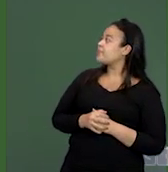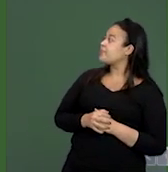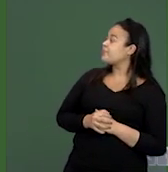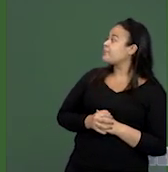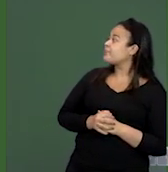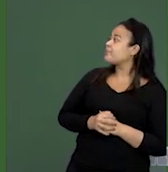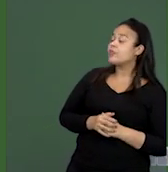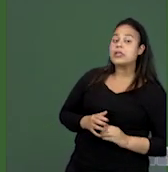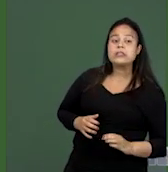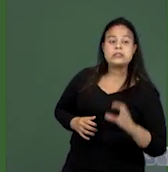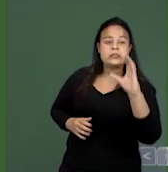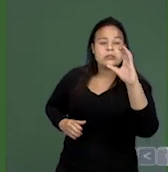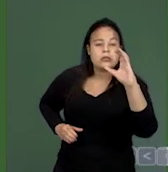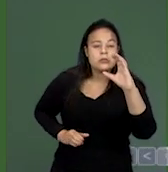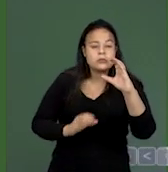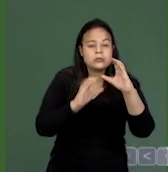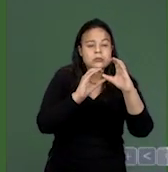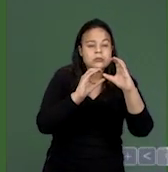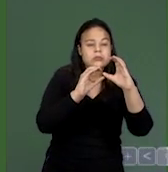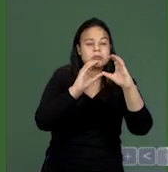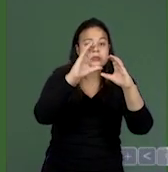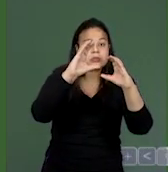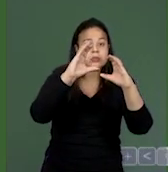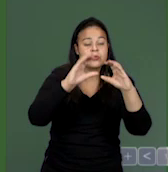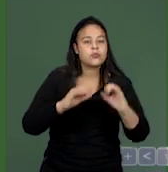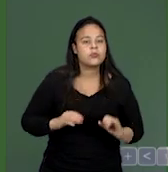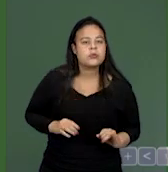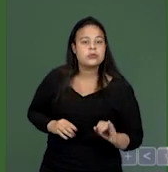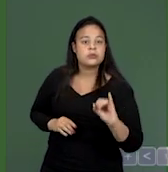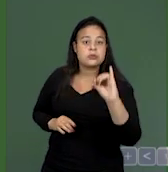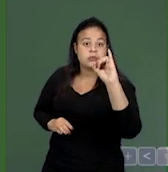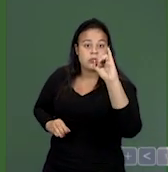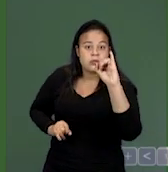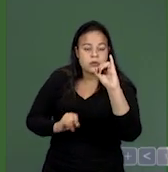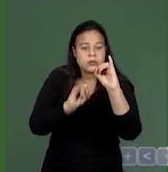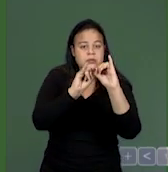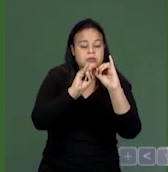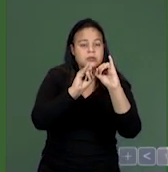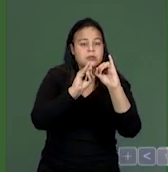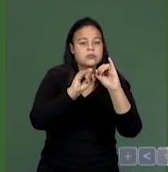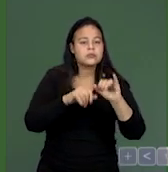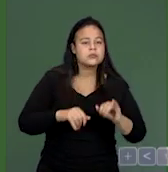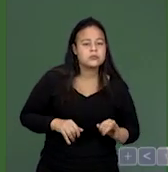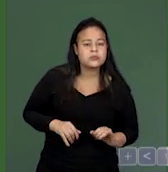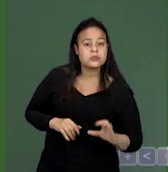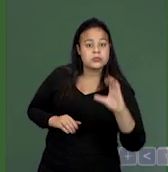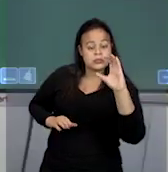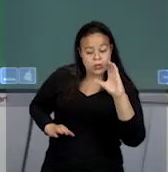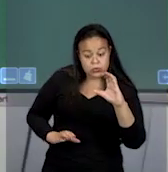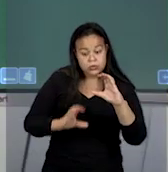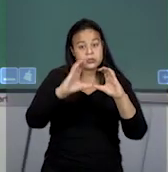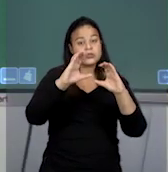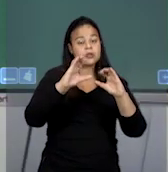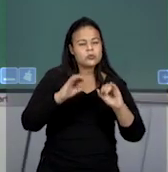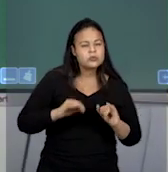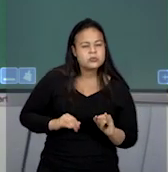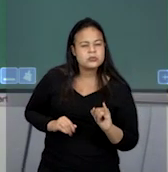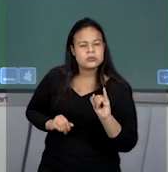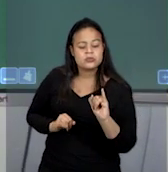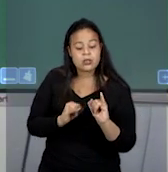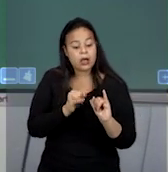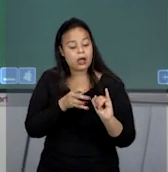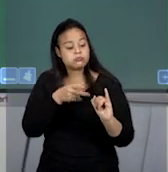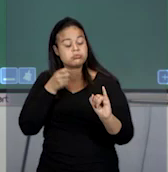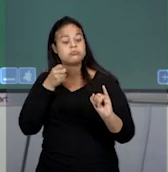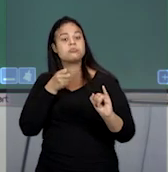Czão, Izão, Izinho. Czão, Czão, Izinho, Izinho. Ó, apareceu aqui, ó. Então,